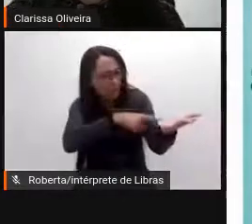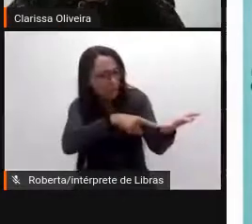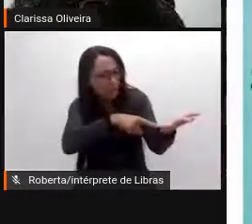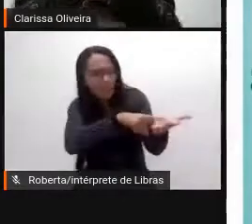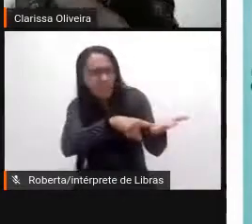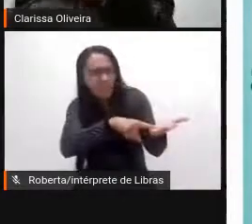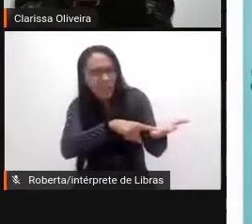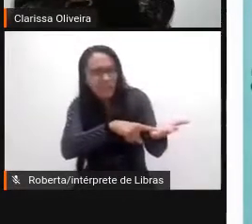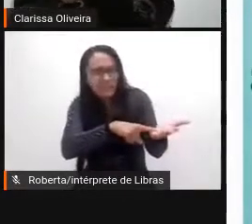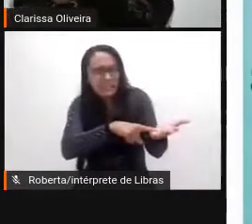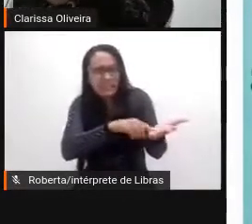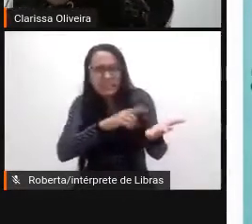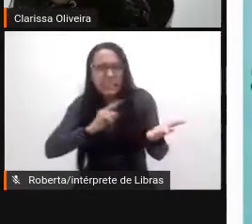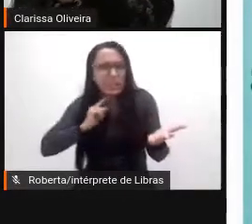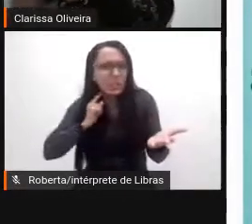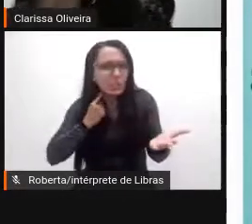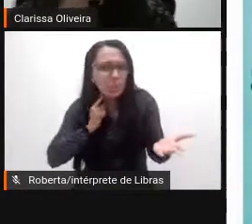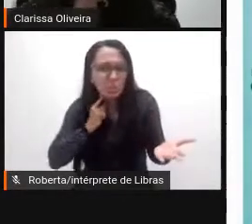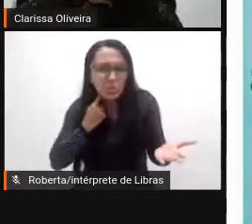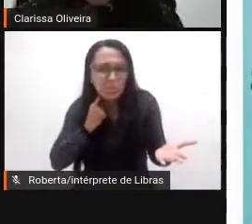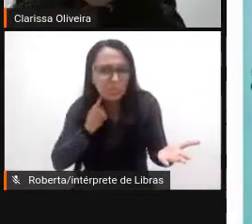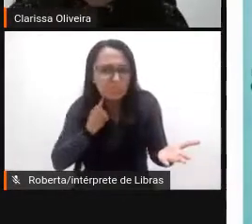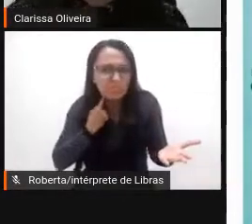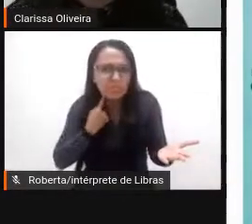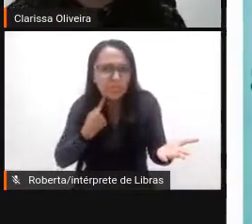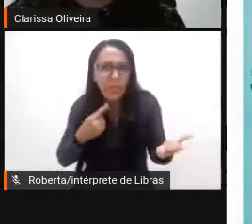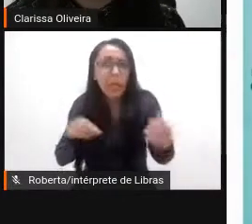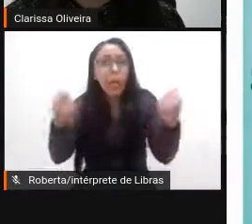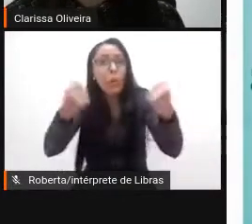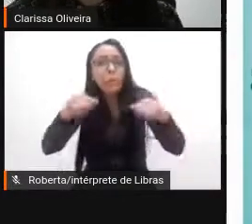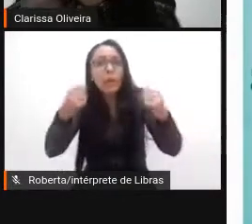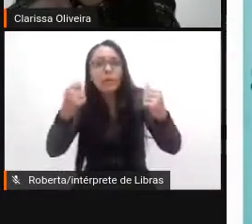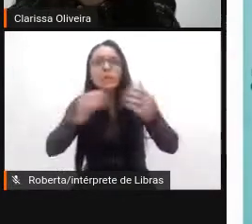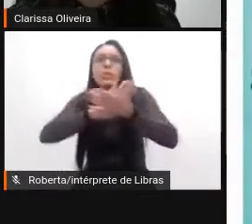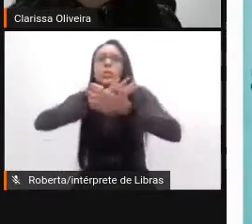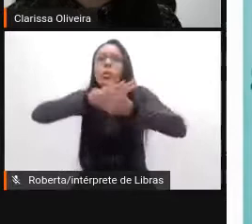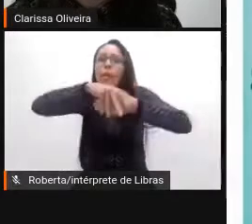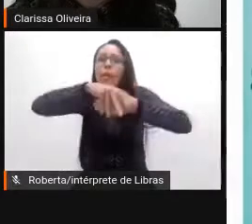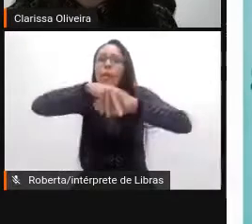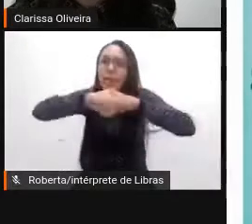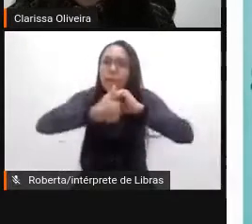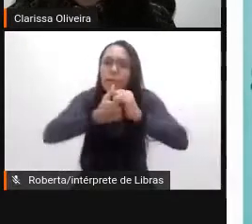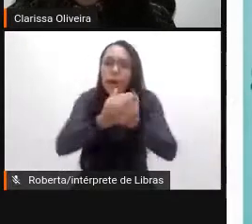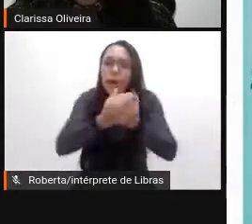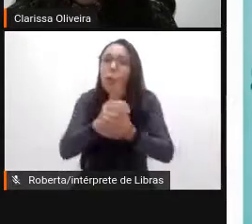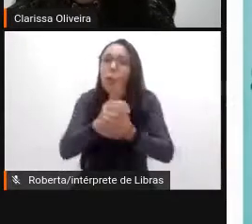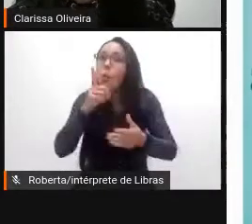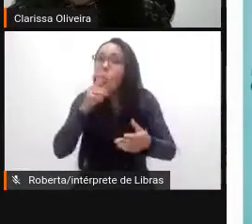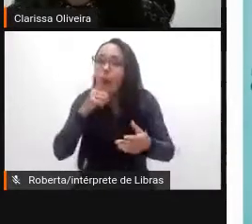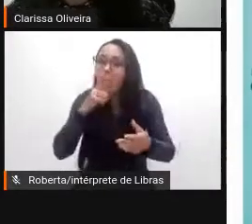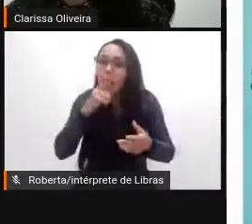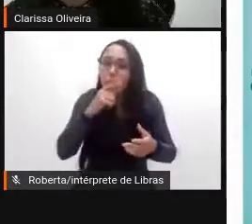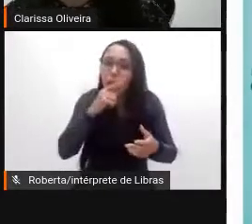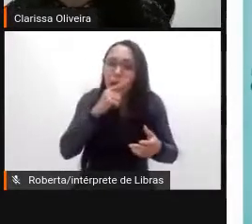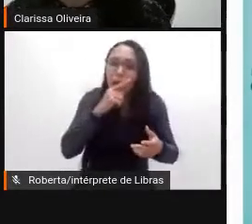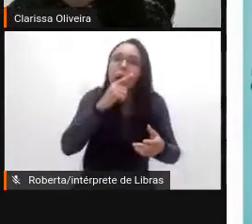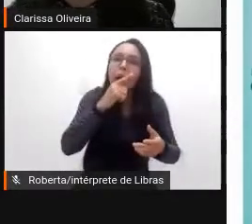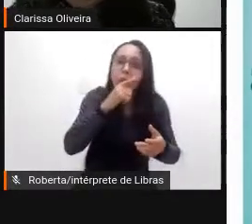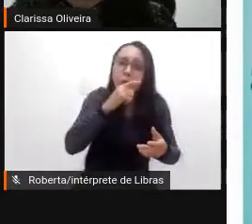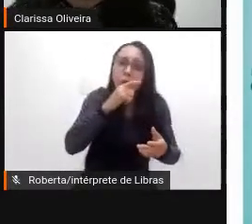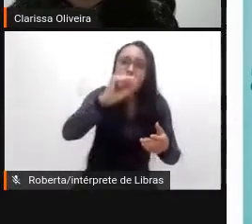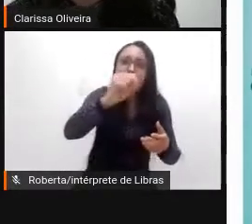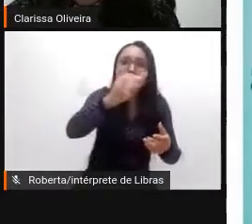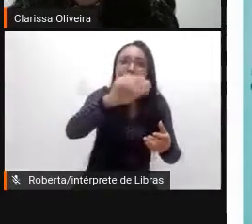visível, eu preciso lavar as mãos com água e sabão. Porque se eu for usar o